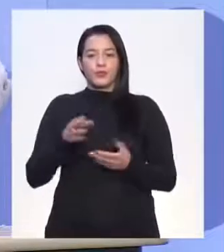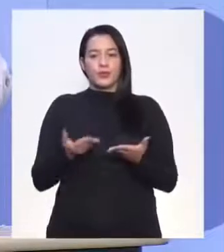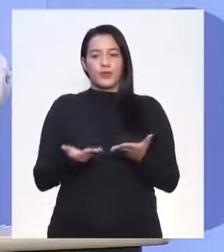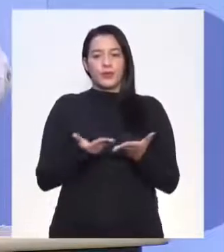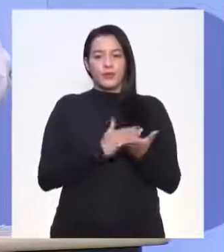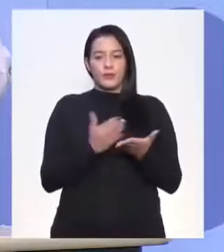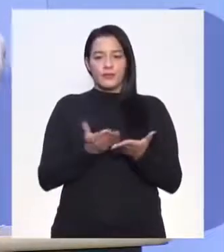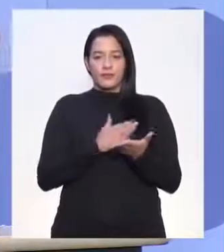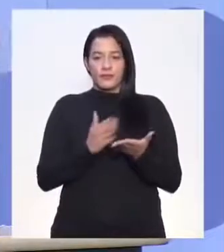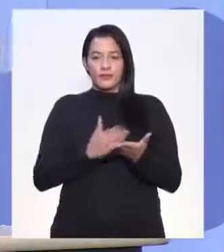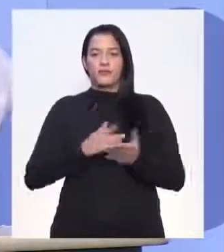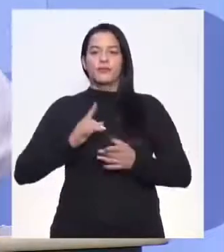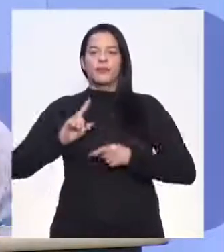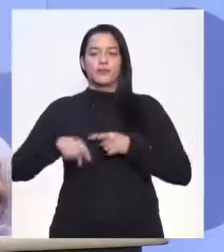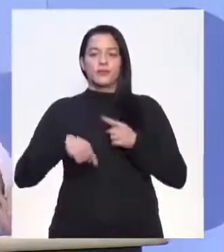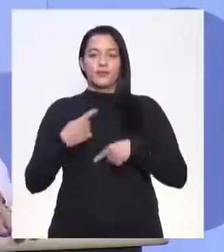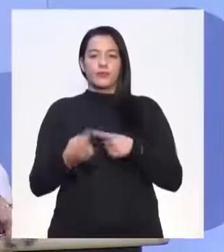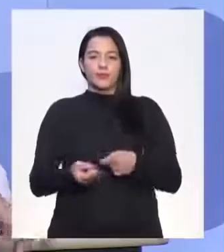está